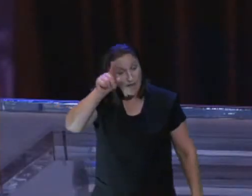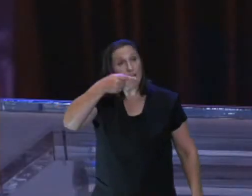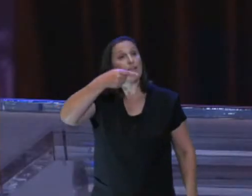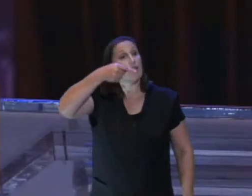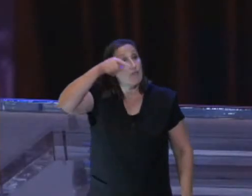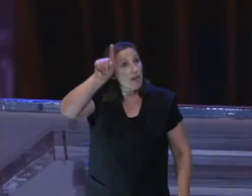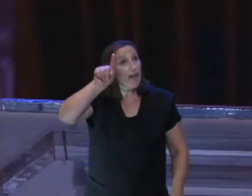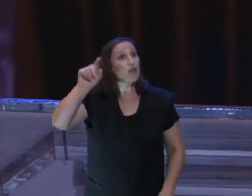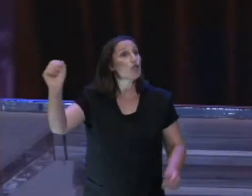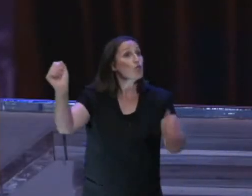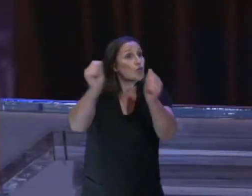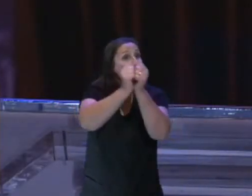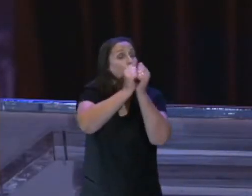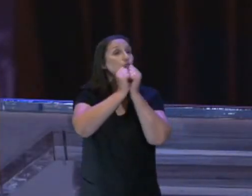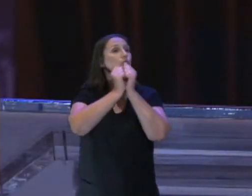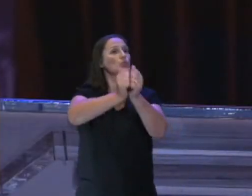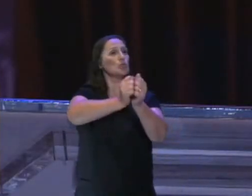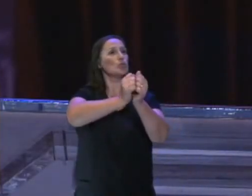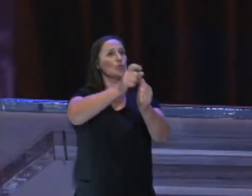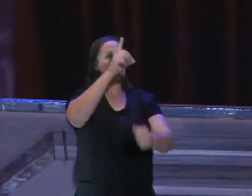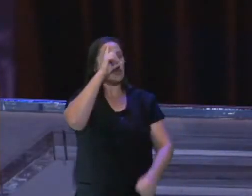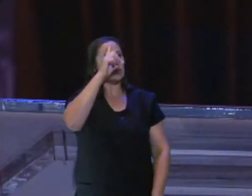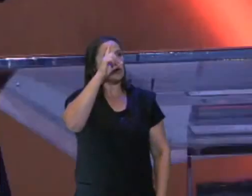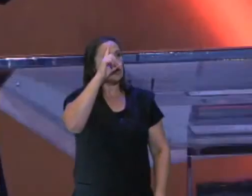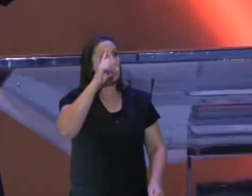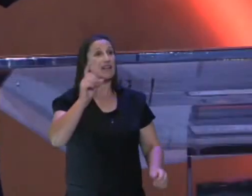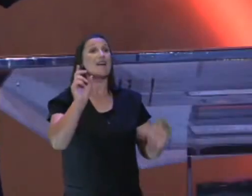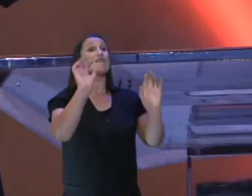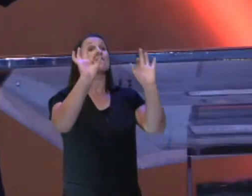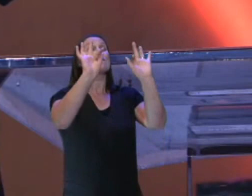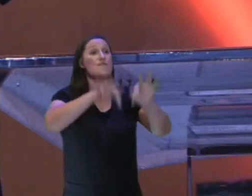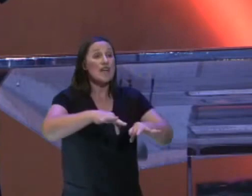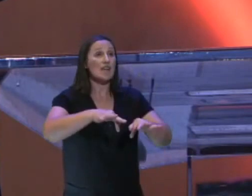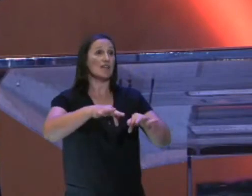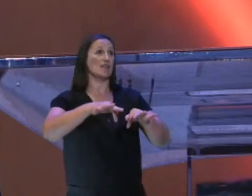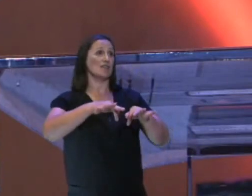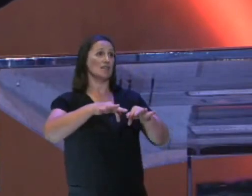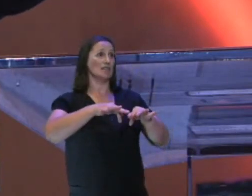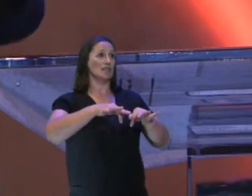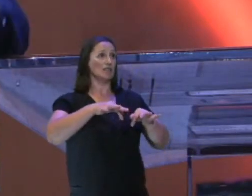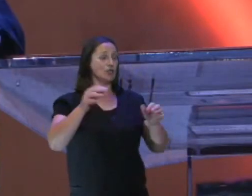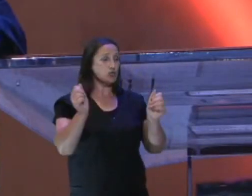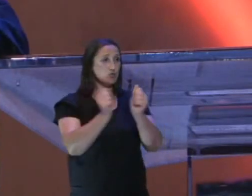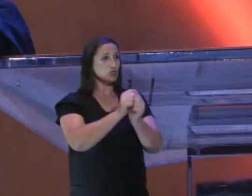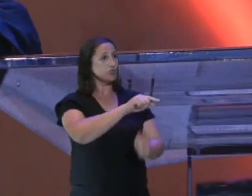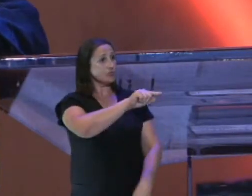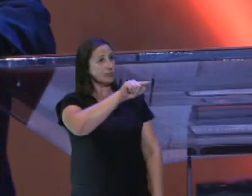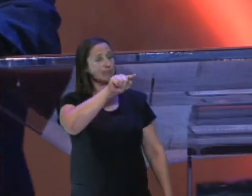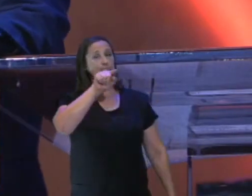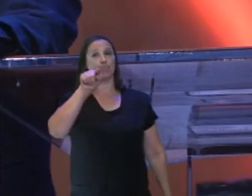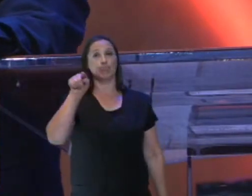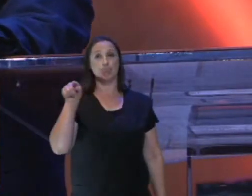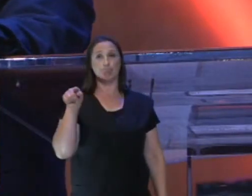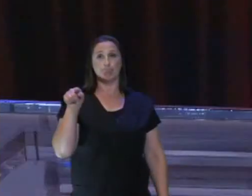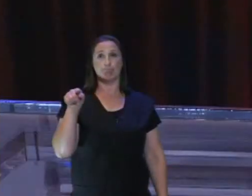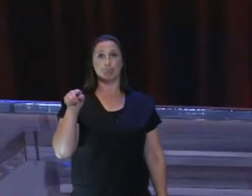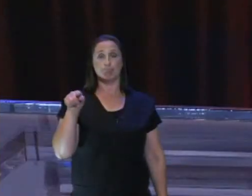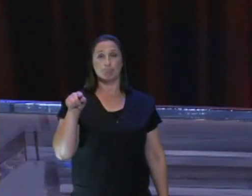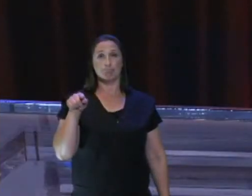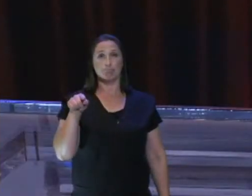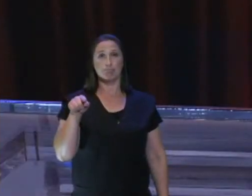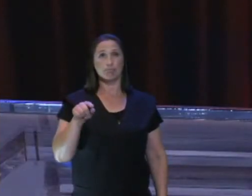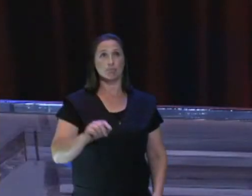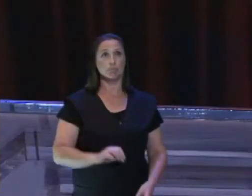estou convosco todos os dias, até quando? Até a consumação dos séculos.